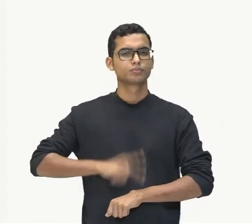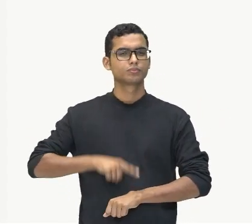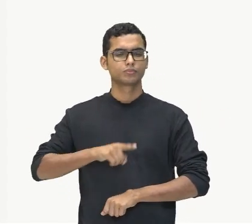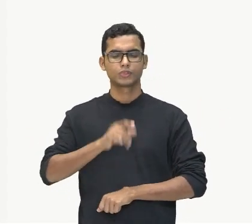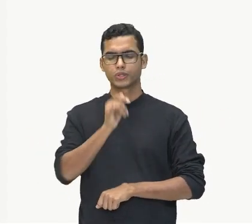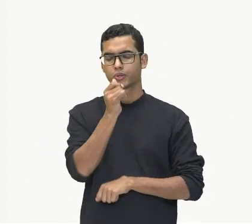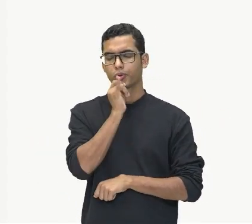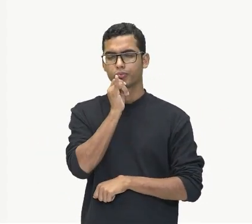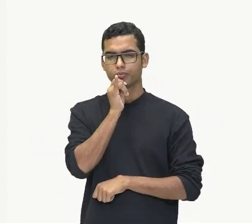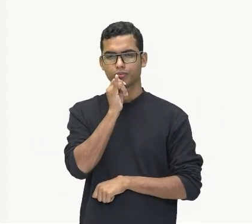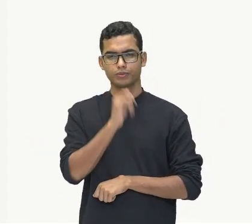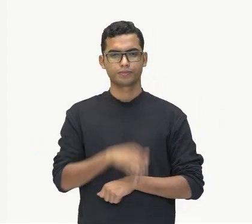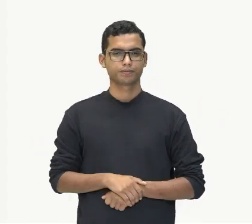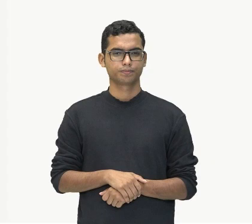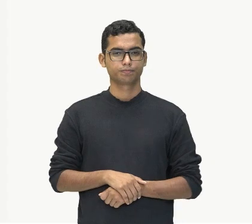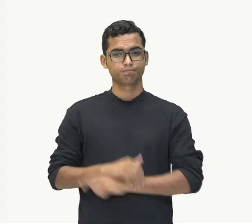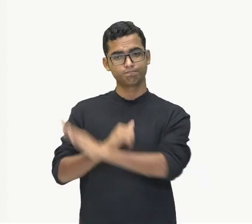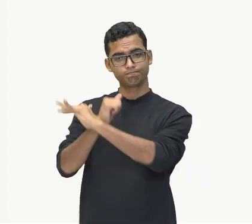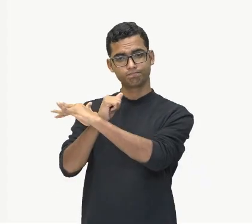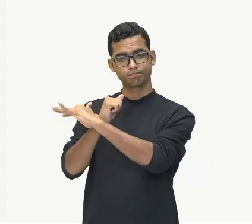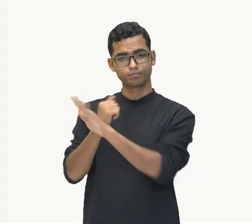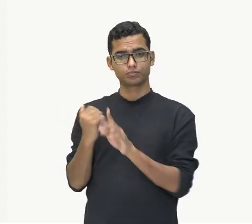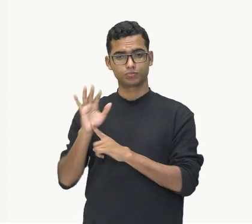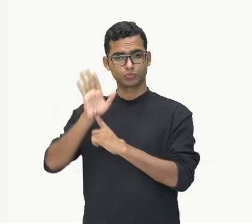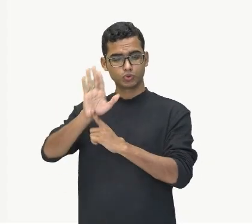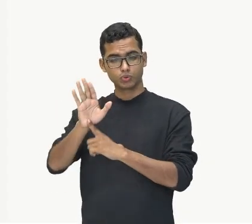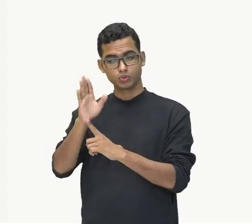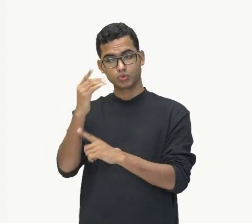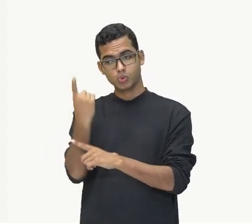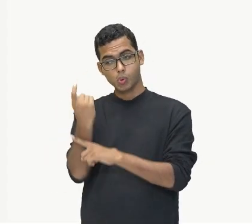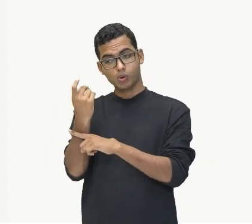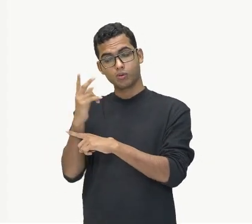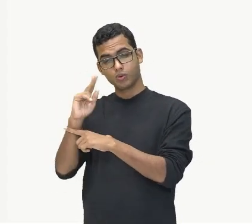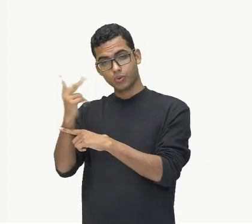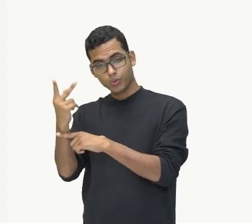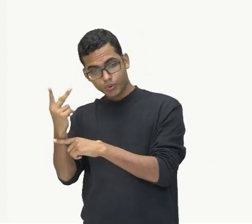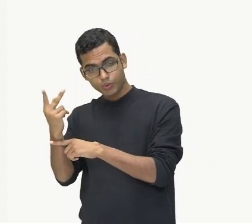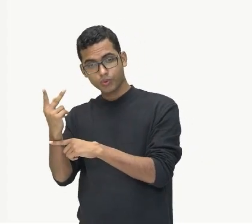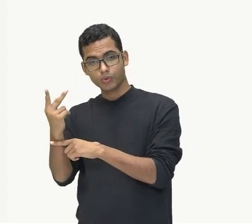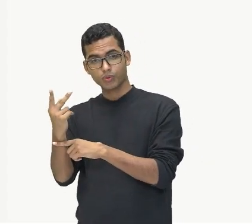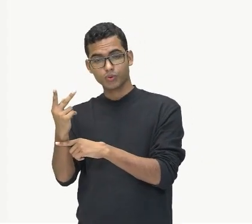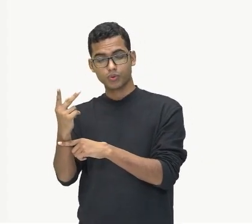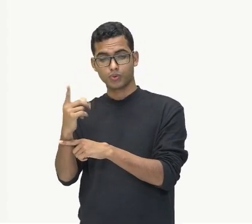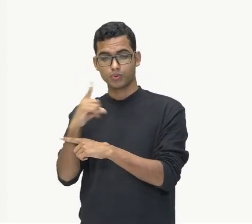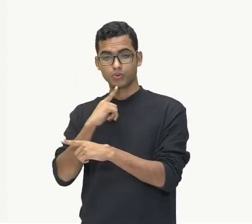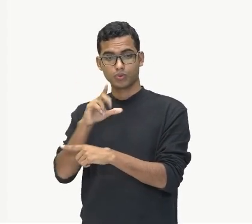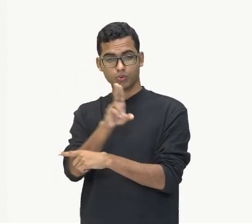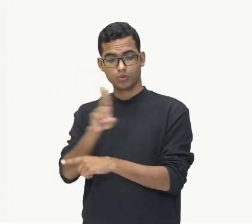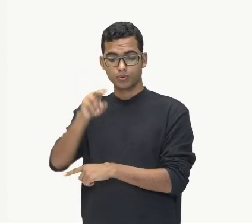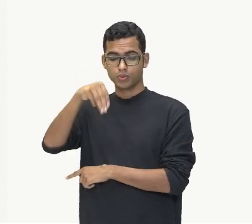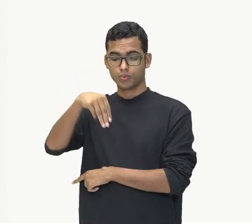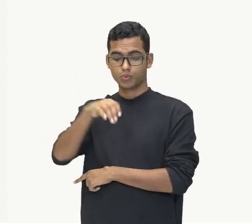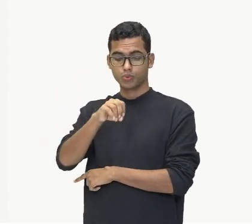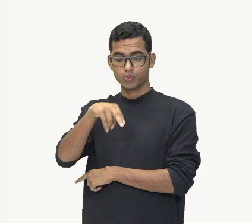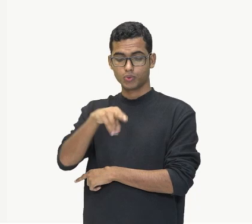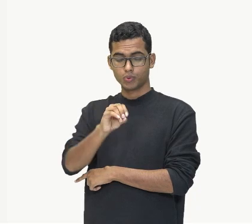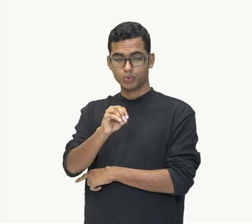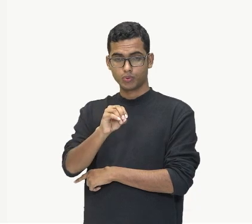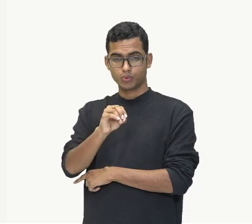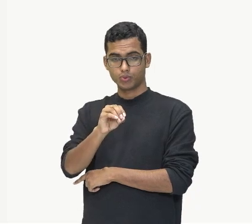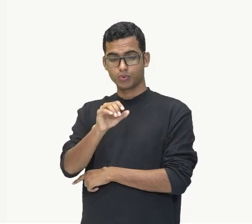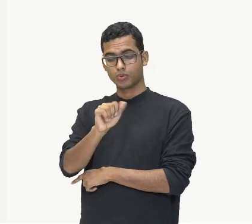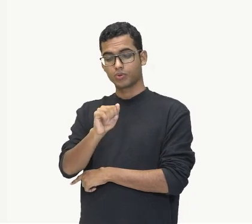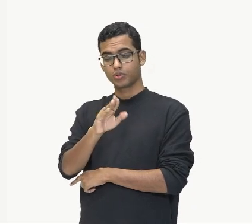um ácido apresenta apenas um hidrogênio ionizável, é classificado como monoácido. E se eu